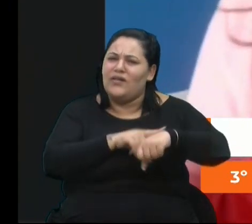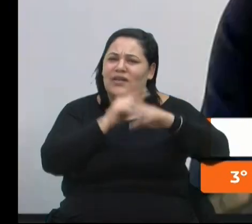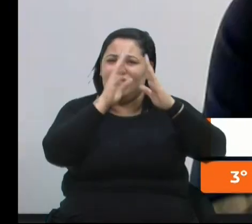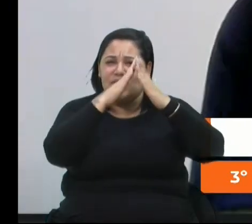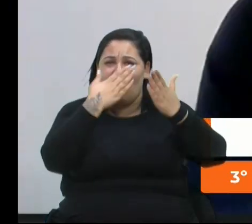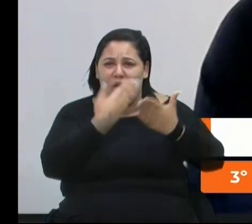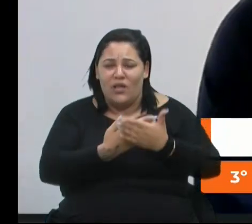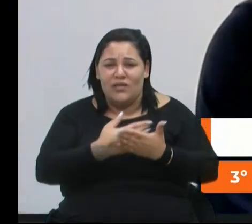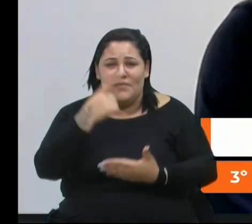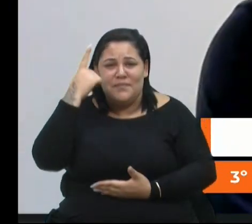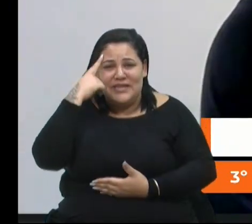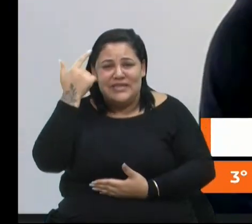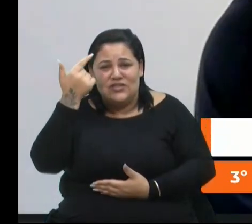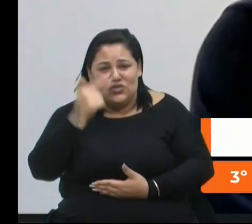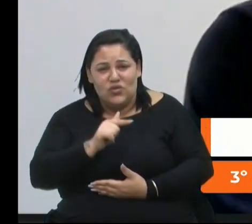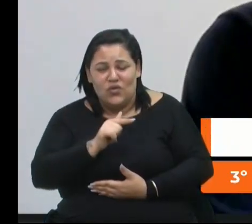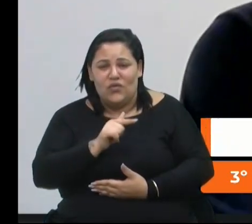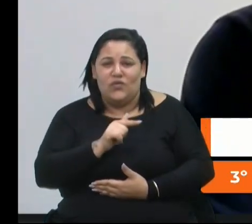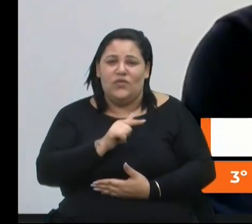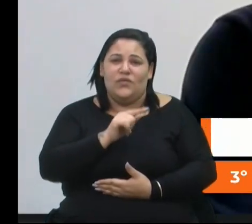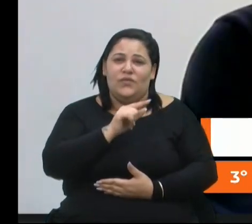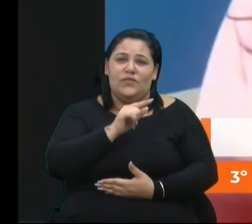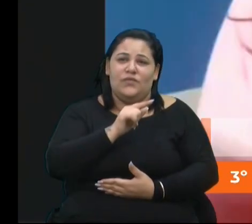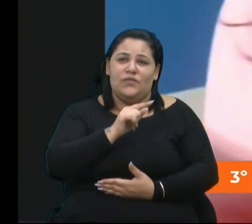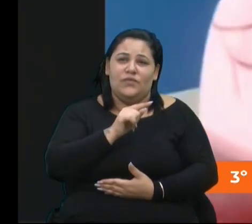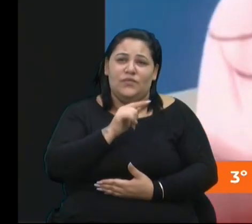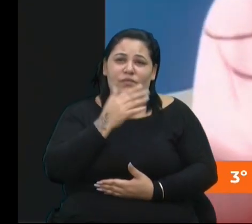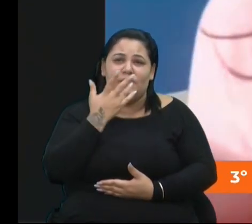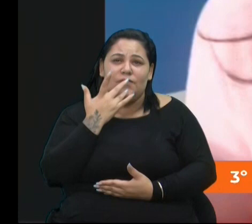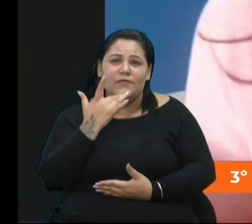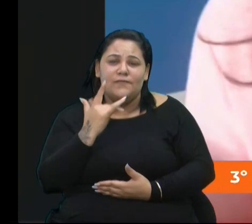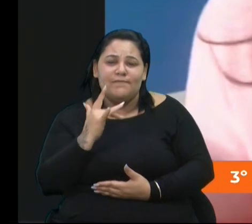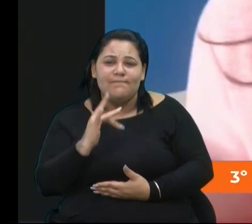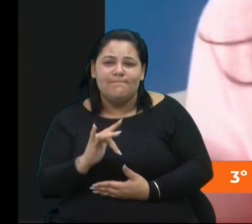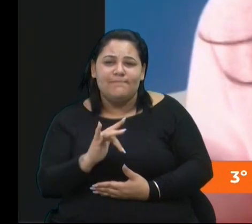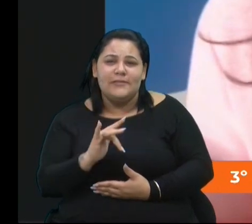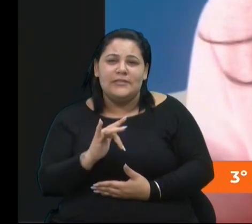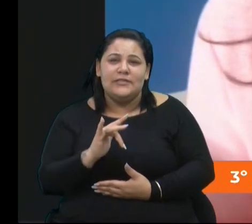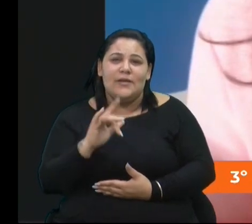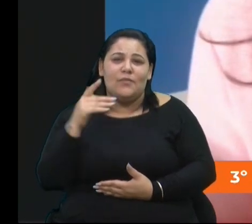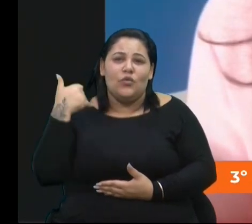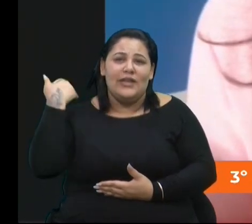repensarem séries, anos por faixa de idade.